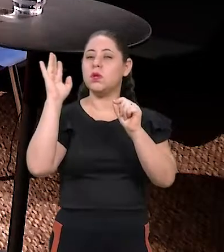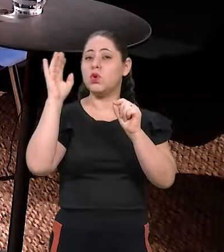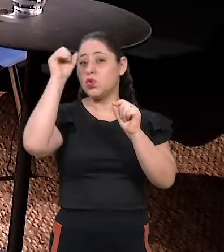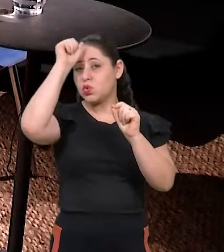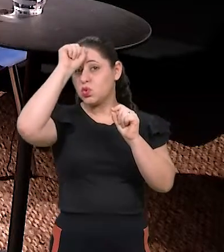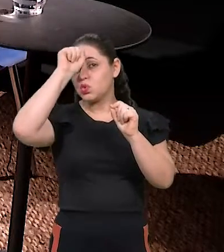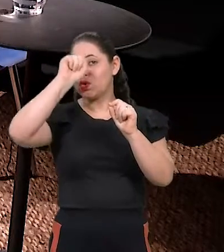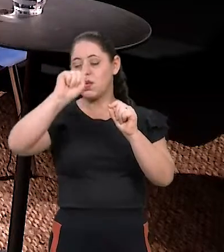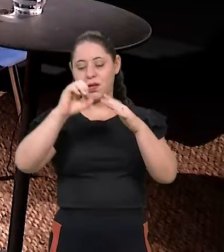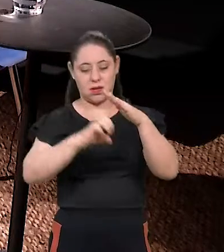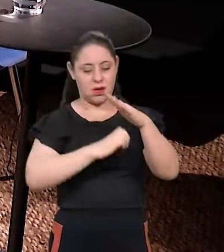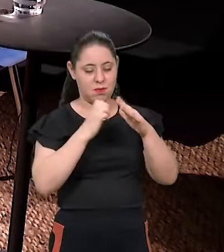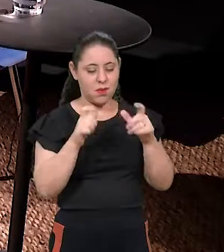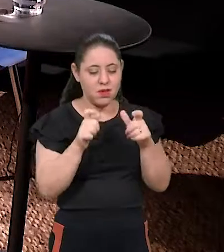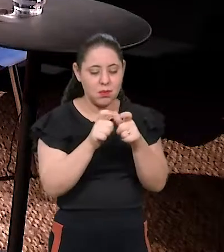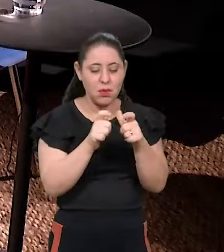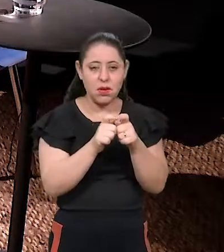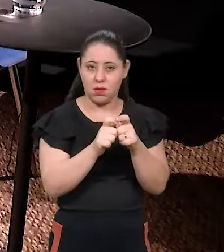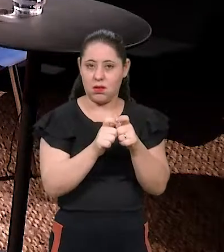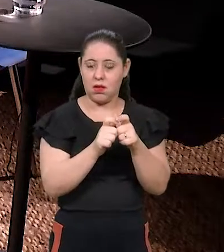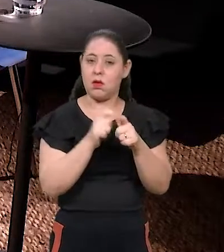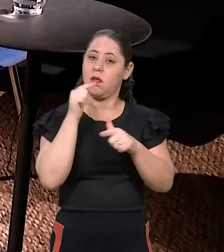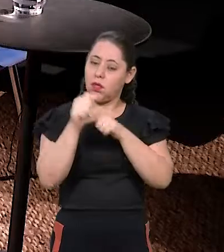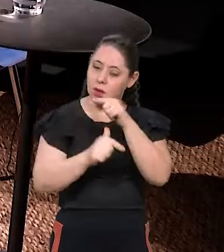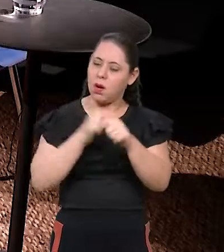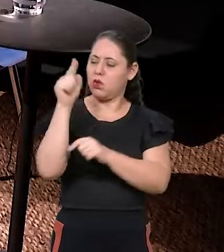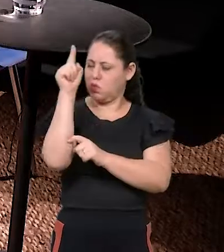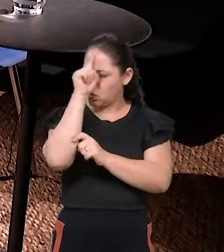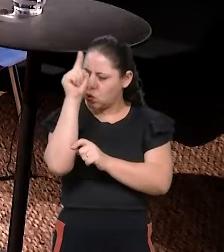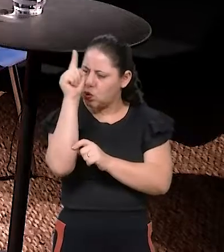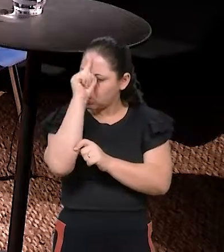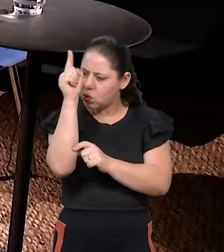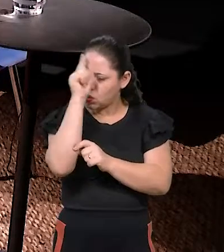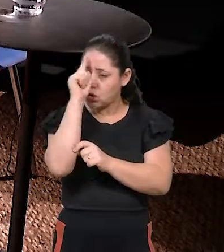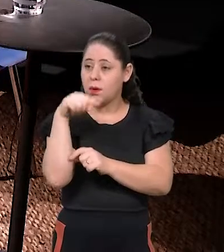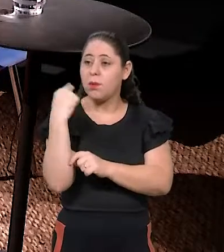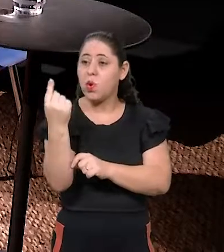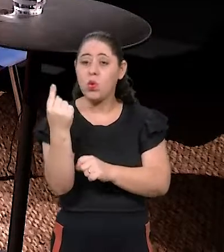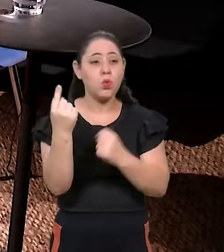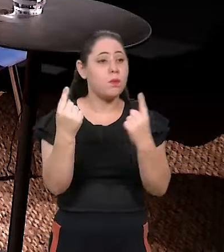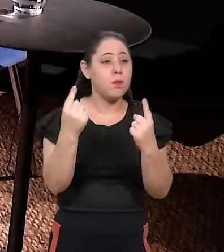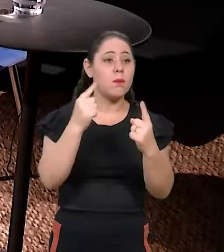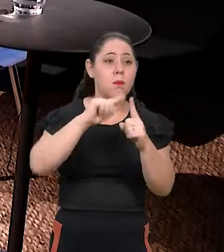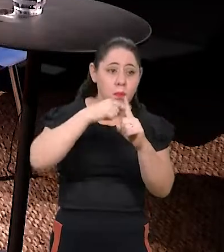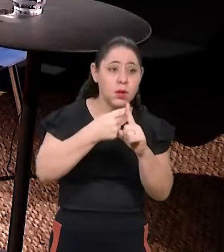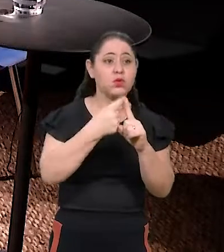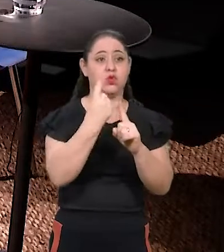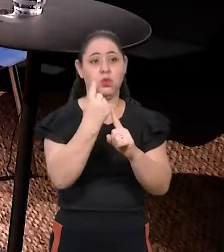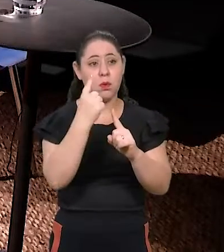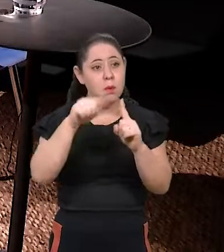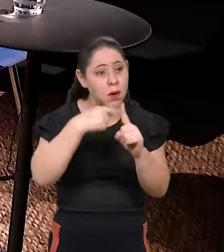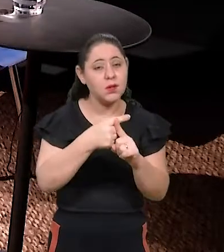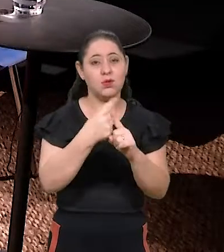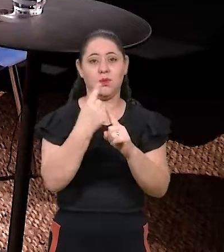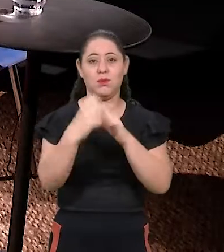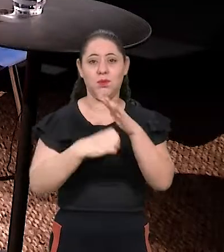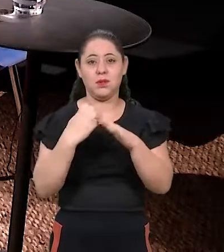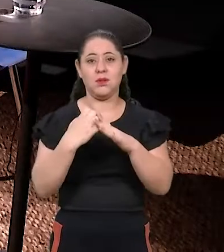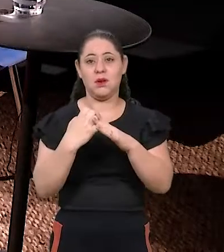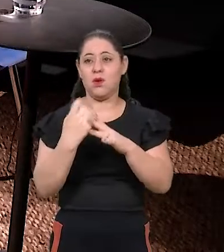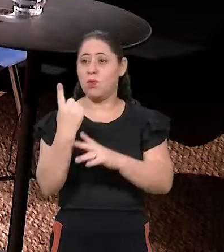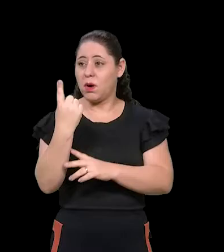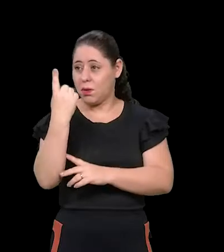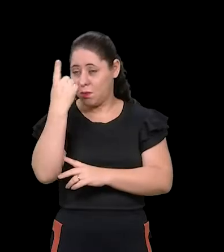lá é realmente o sucesso do pequeno negócio. Então, a gente trabalha todos os dias para mais um. Eu falo assim, mais